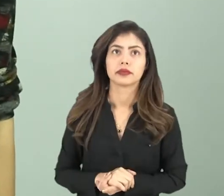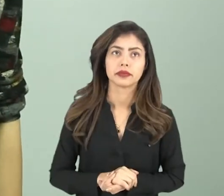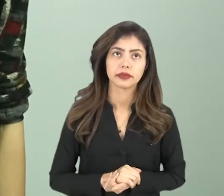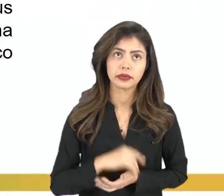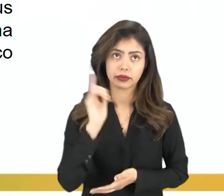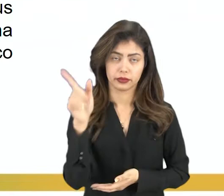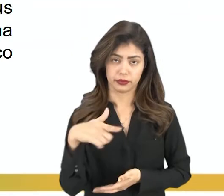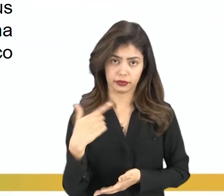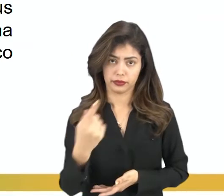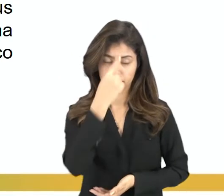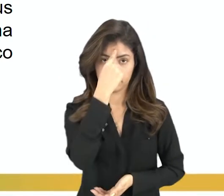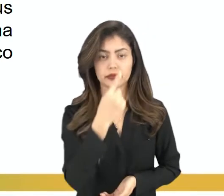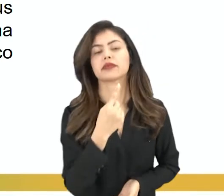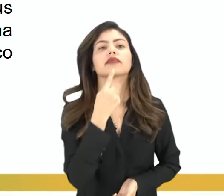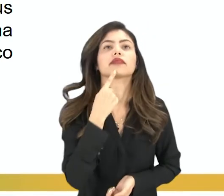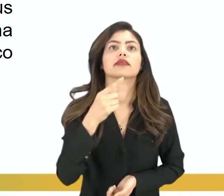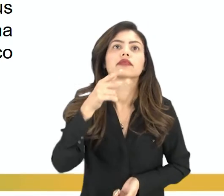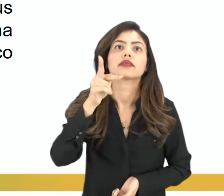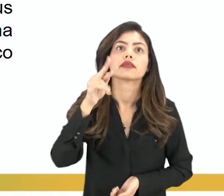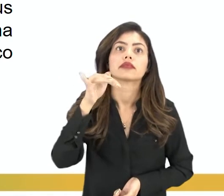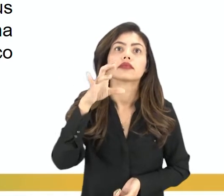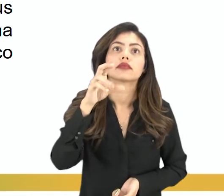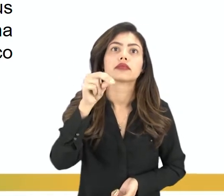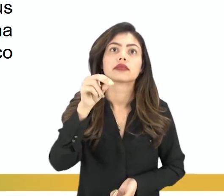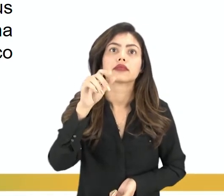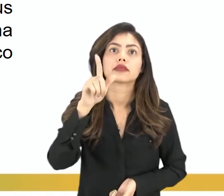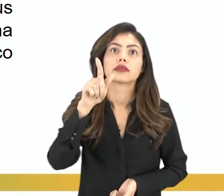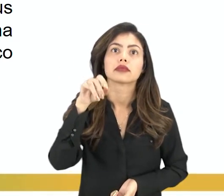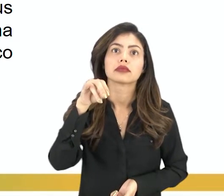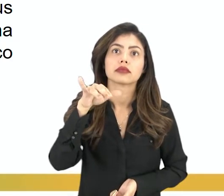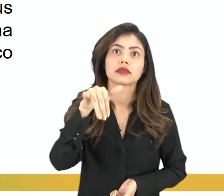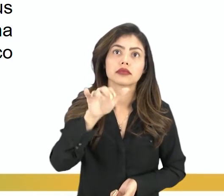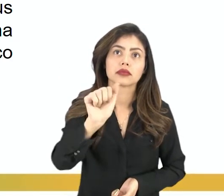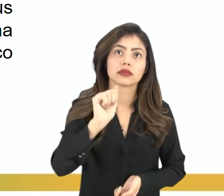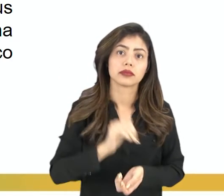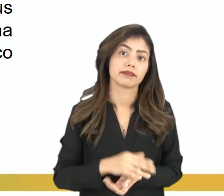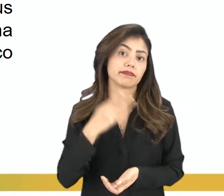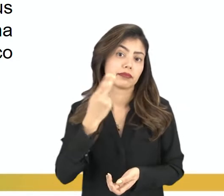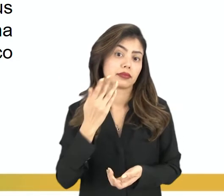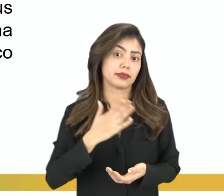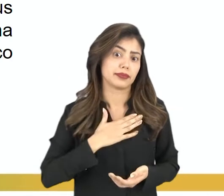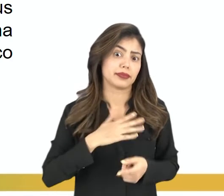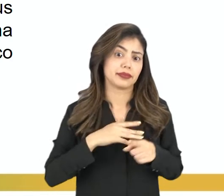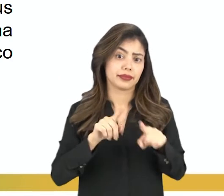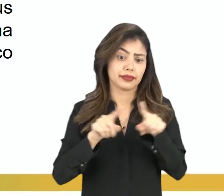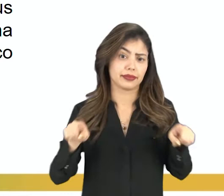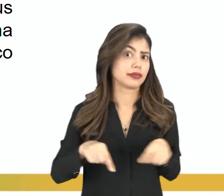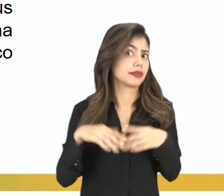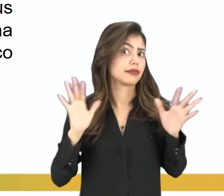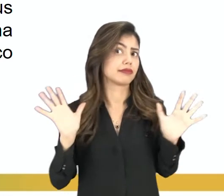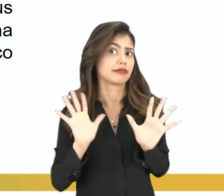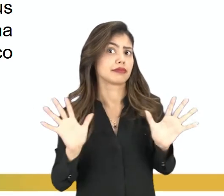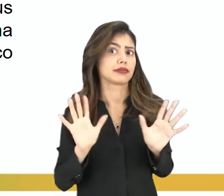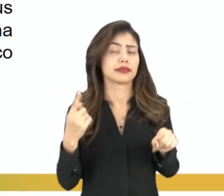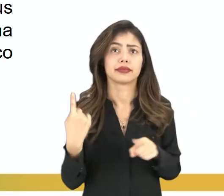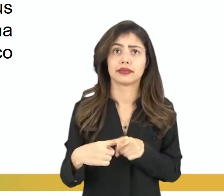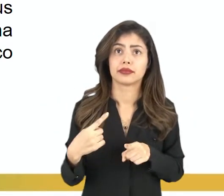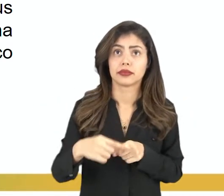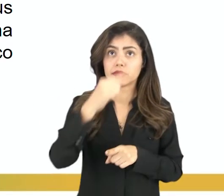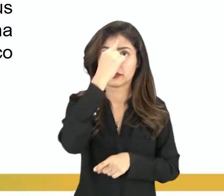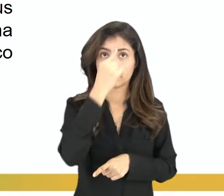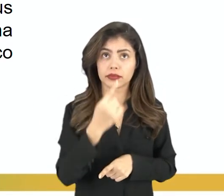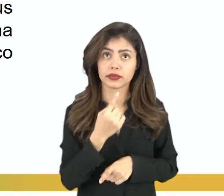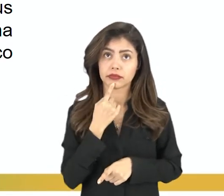A próxima imagem, Francisco de Goya. Esse aí eu já não sei se eu gostaria de ter na minha sala. É uma imagem